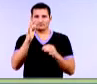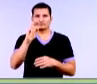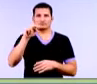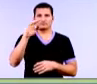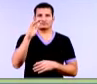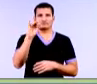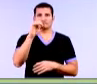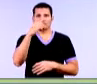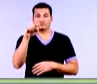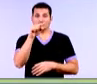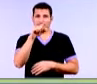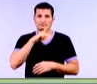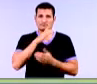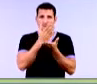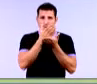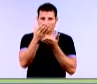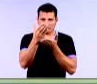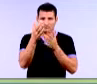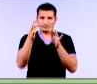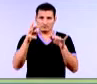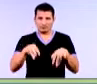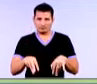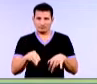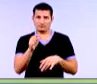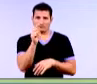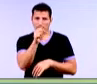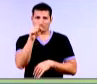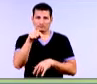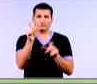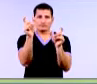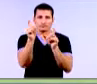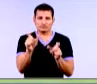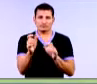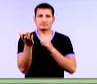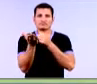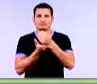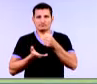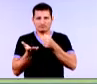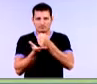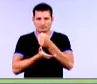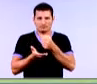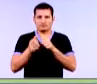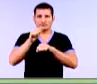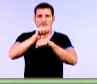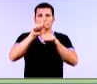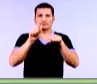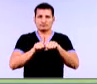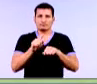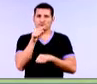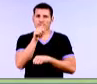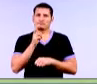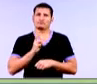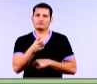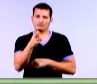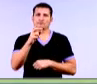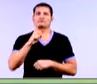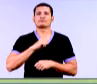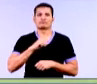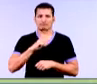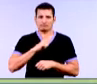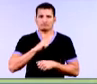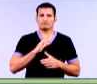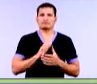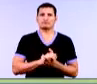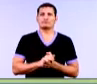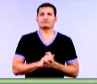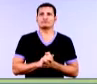o início e o fim. Essa, como eu disse, é a estrutura básica de um algoritmo, isso sempre vai ter. O que a gente vai